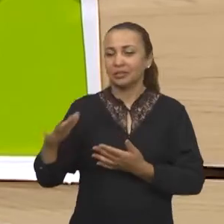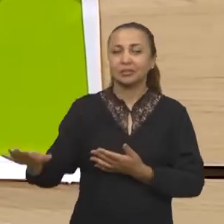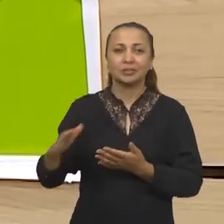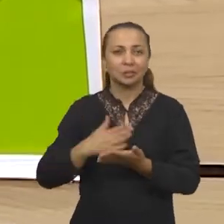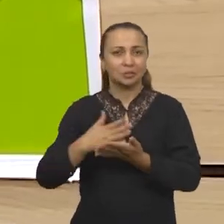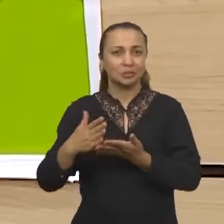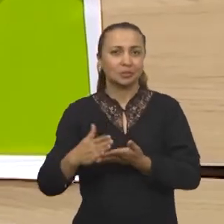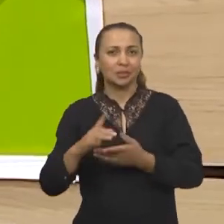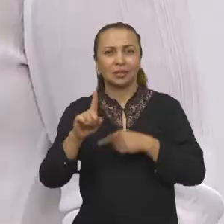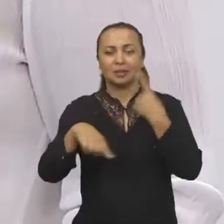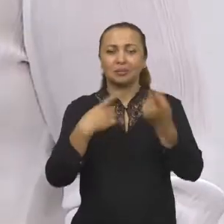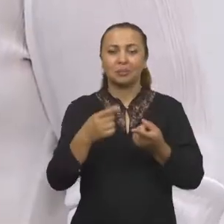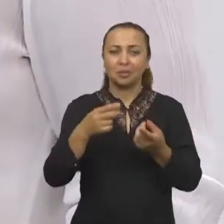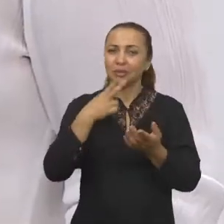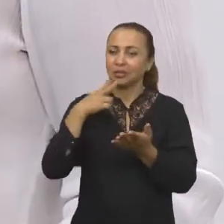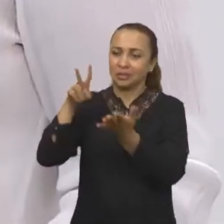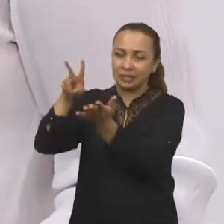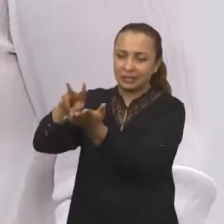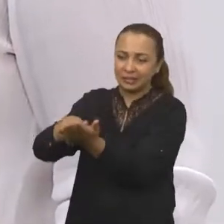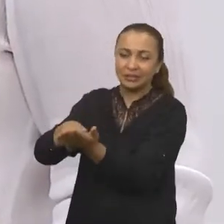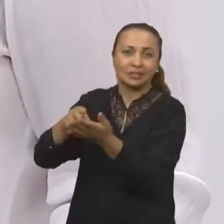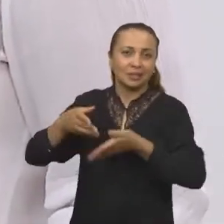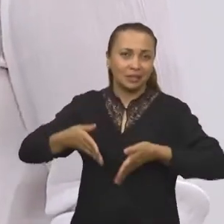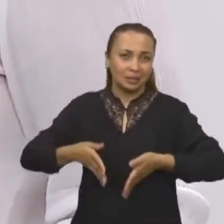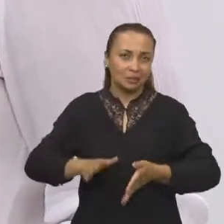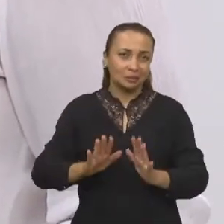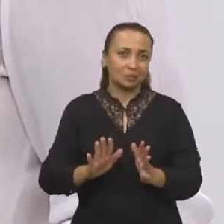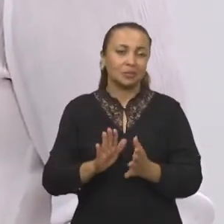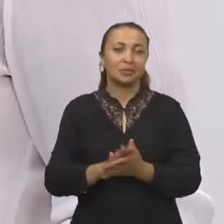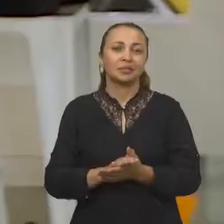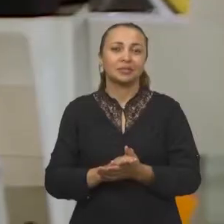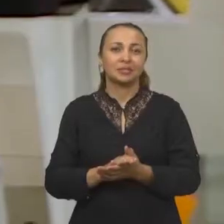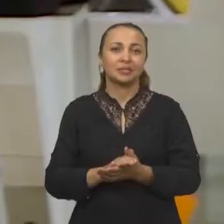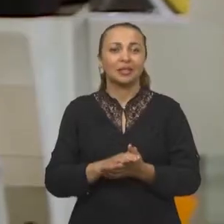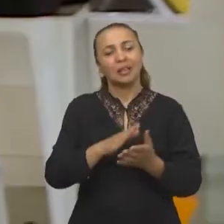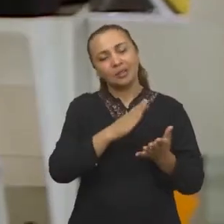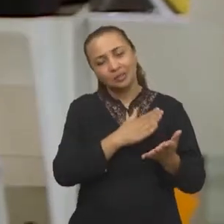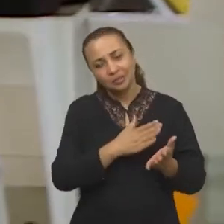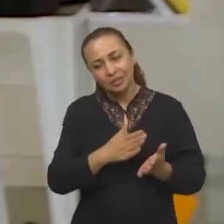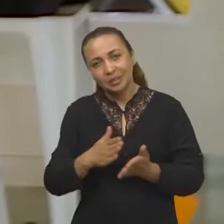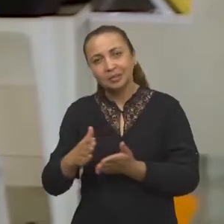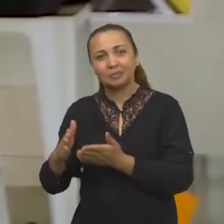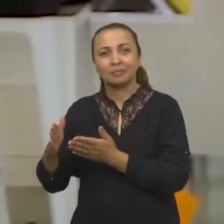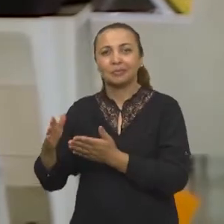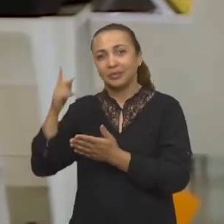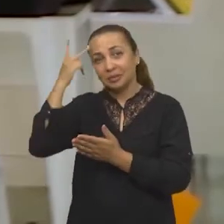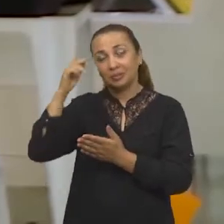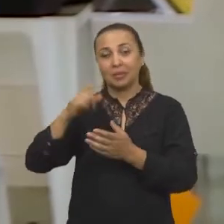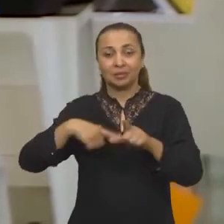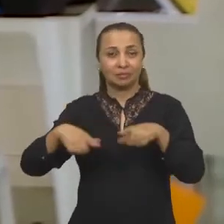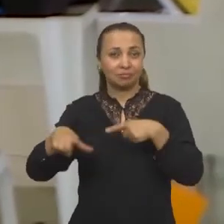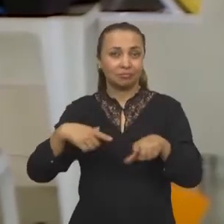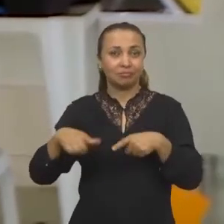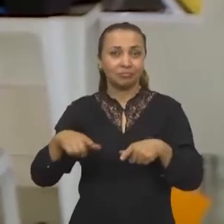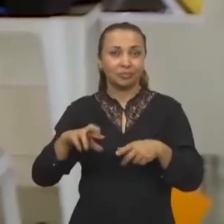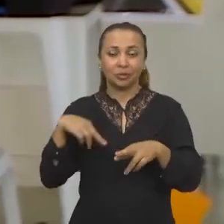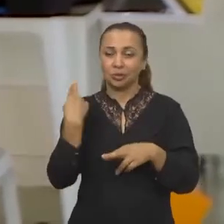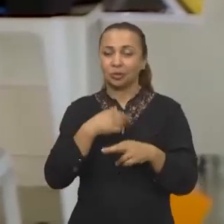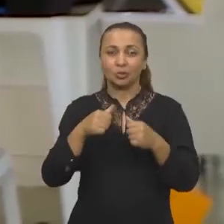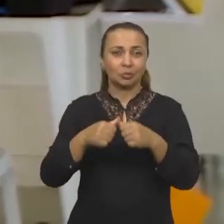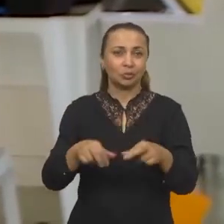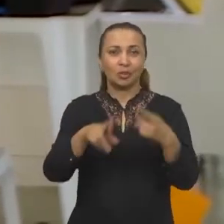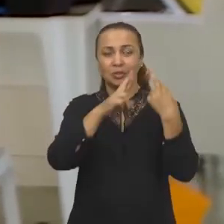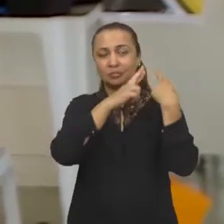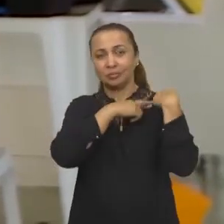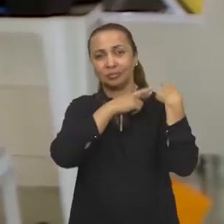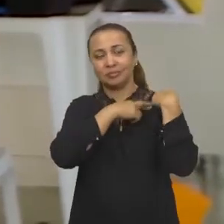crianças começaram, né, após o período de internação, né, no nascimento, serem encaminhadas para o serviço de reabilitação, então a gente